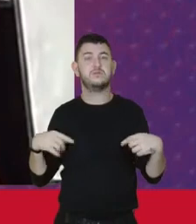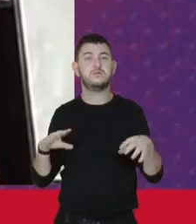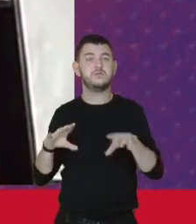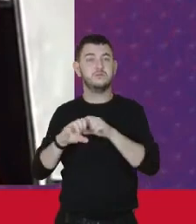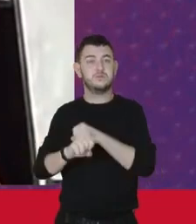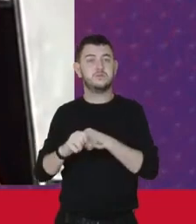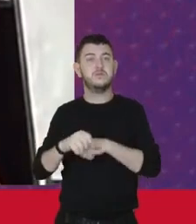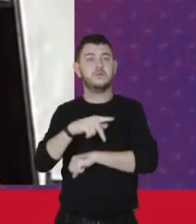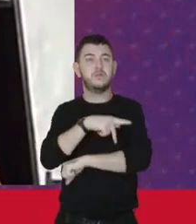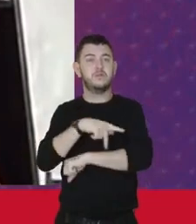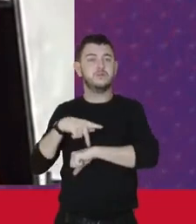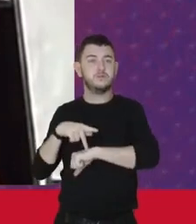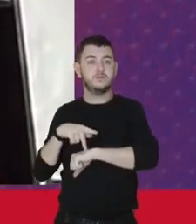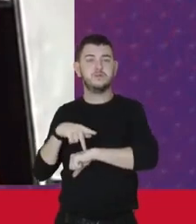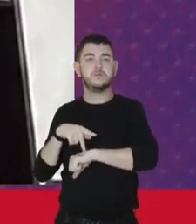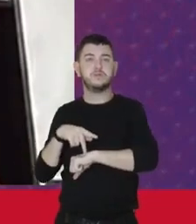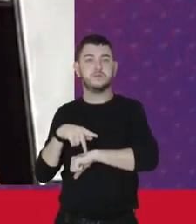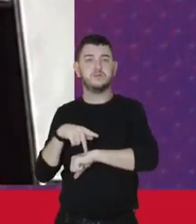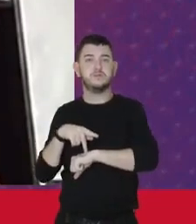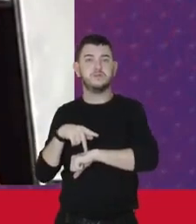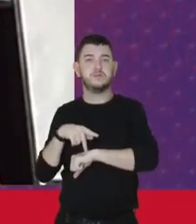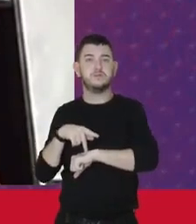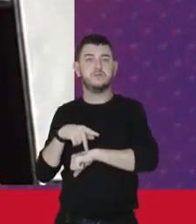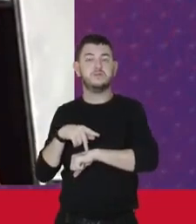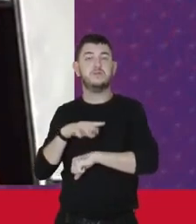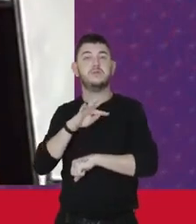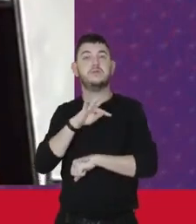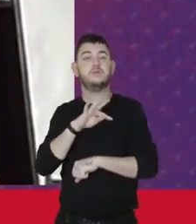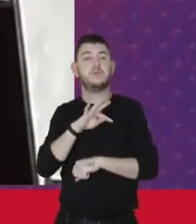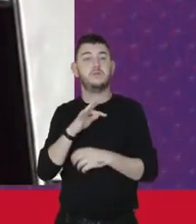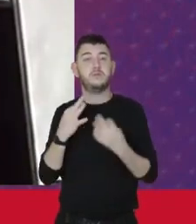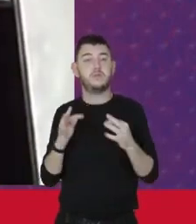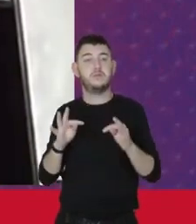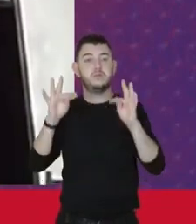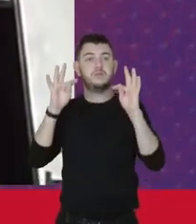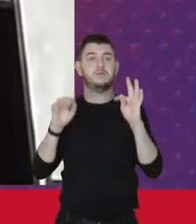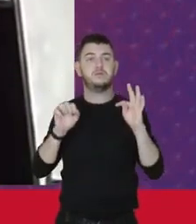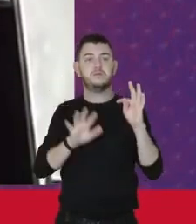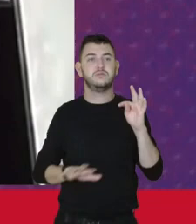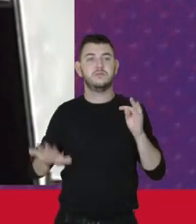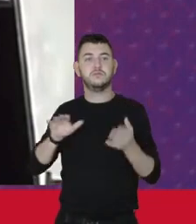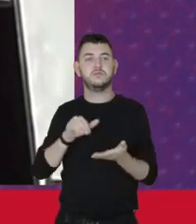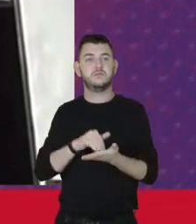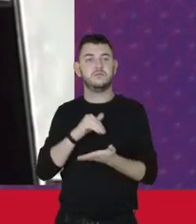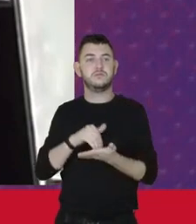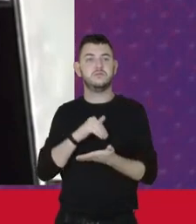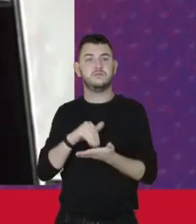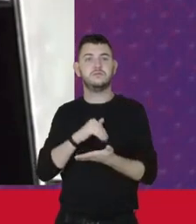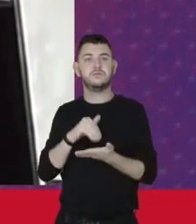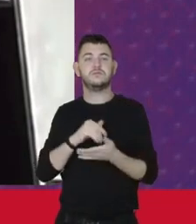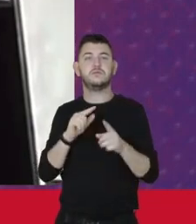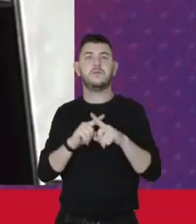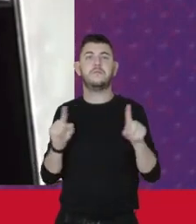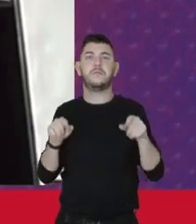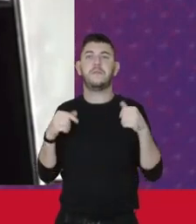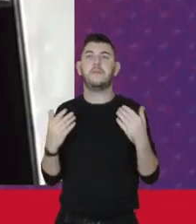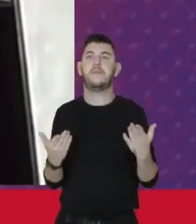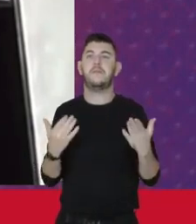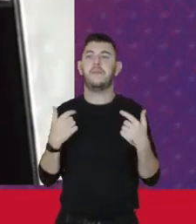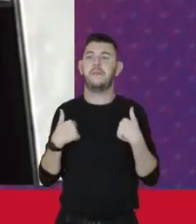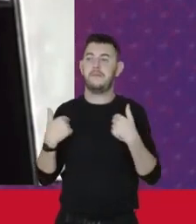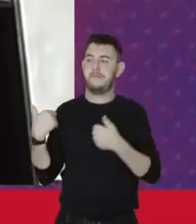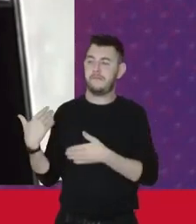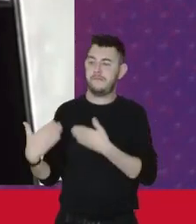em pedagogia e tecnóloga em secretariado. Assim, na minha trajetória